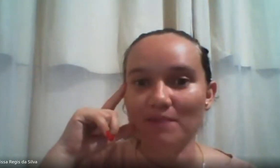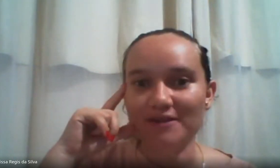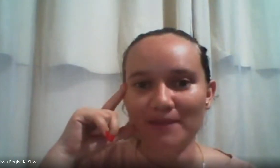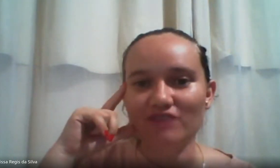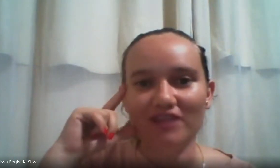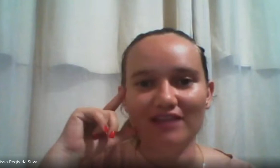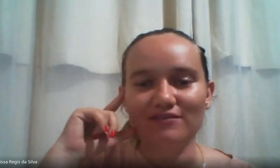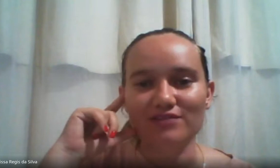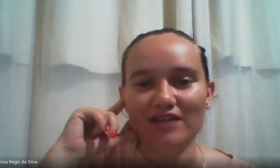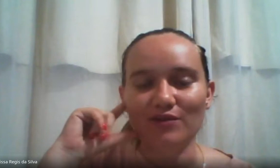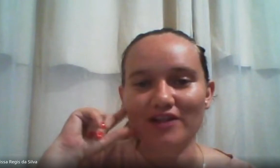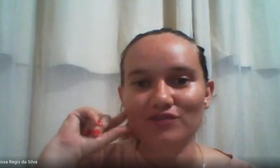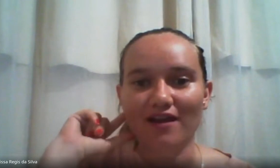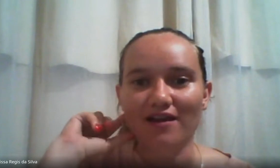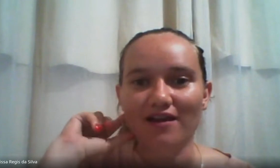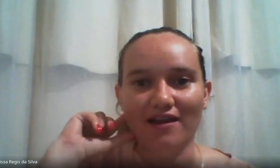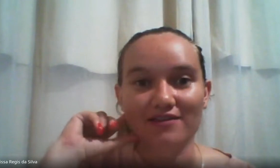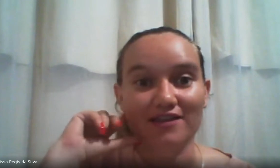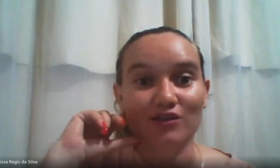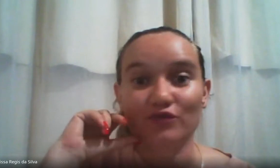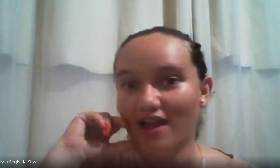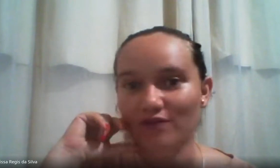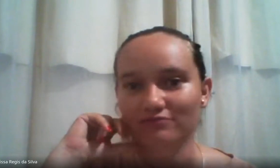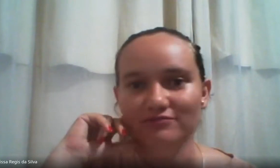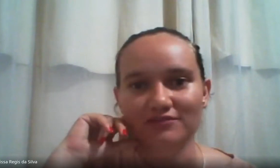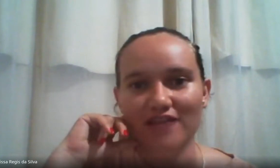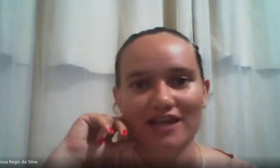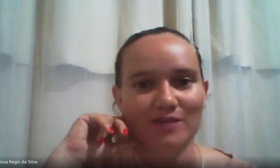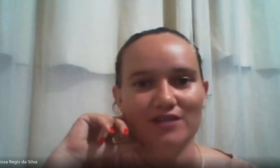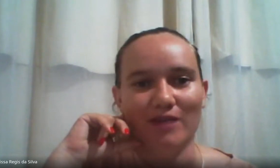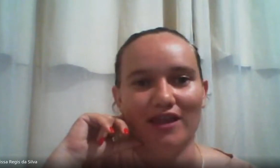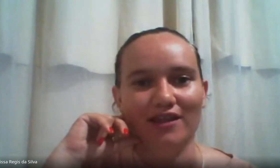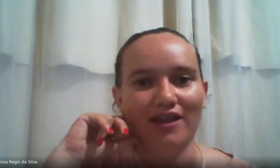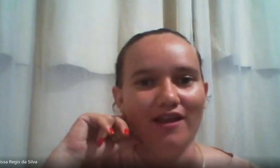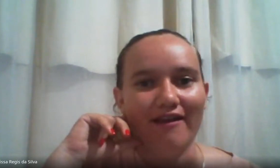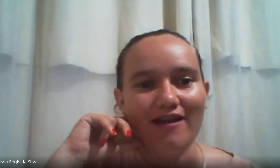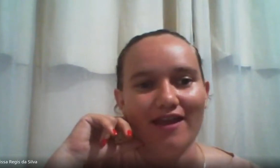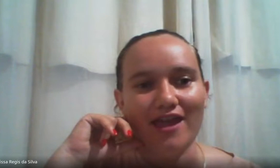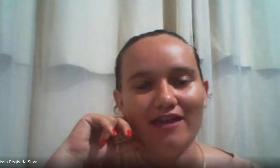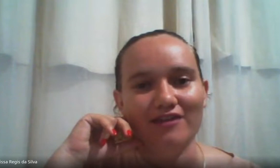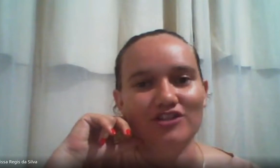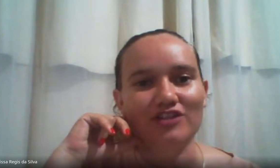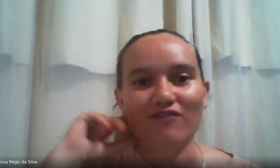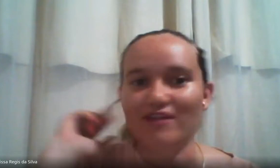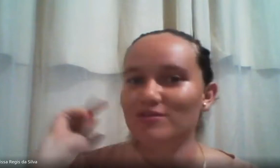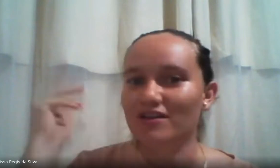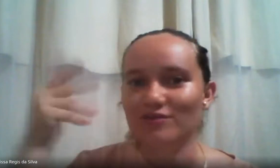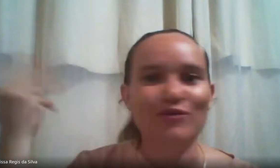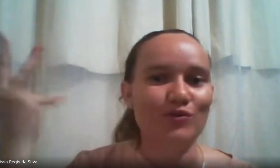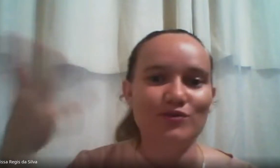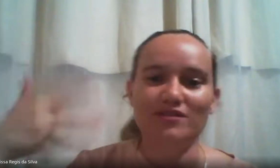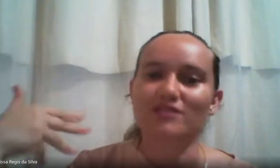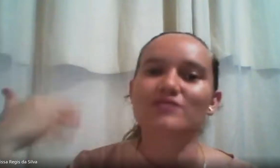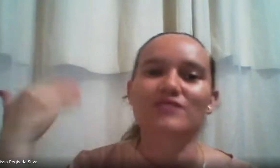tem perspectiva, né, do Sagna Wright virar escrita oficial da Libras também. A gente teve vários ganhos